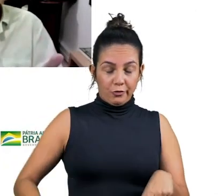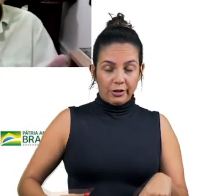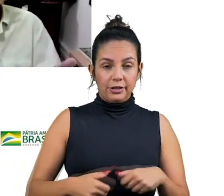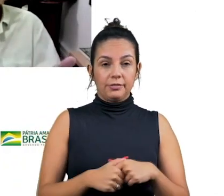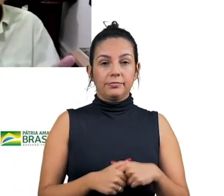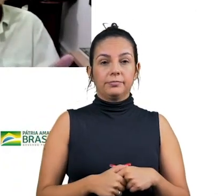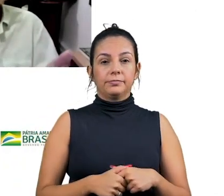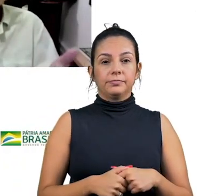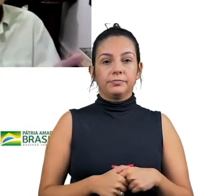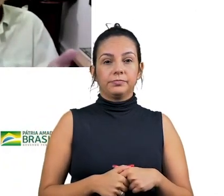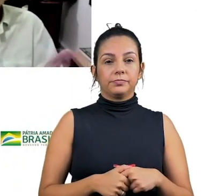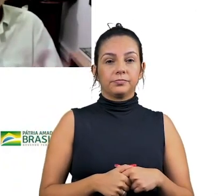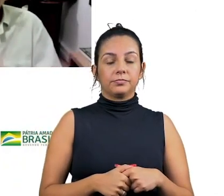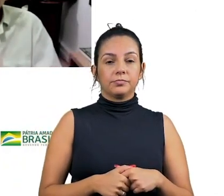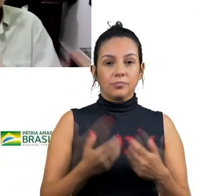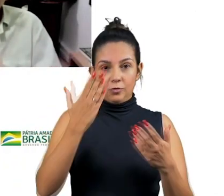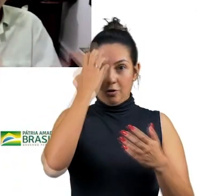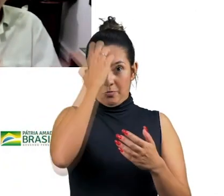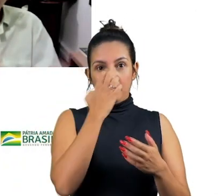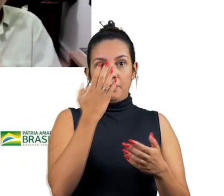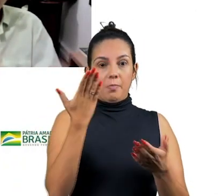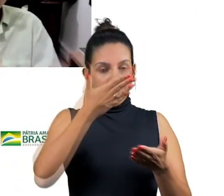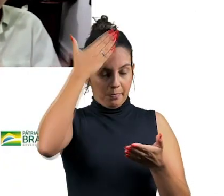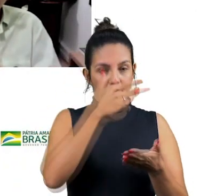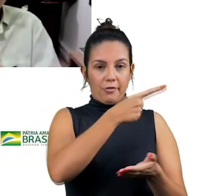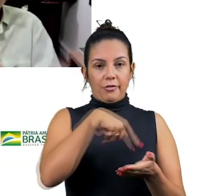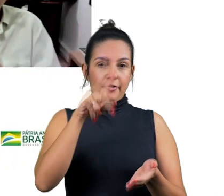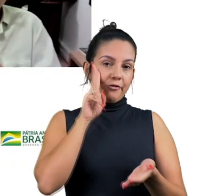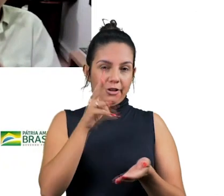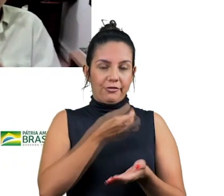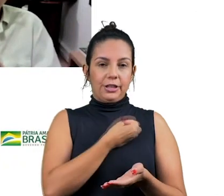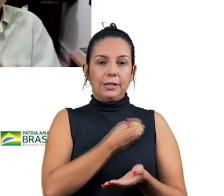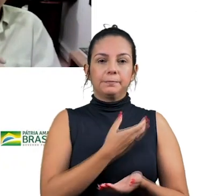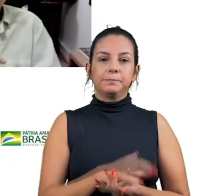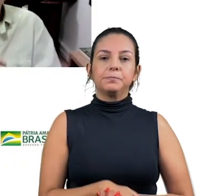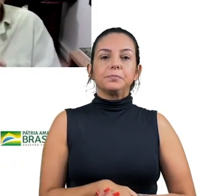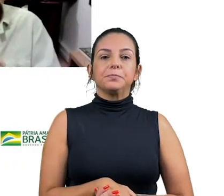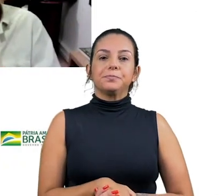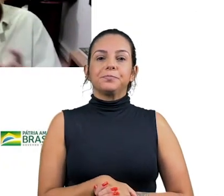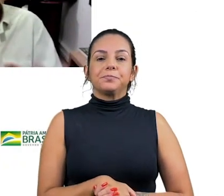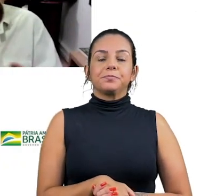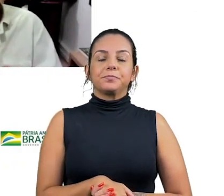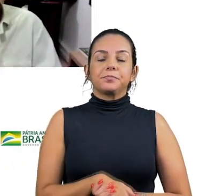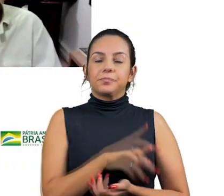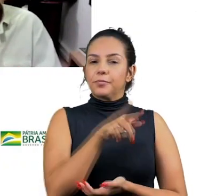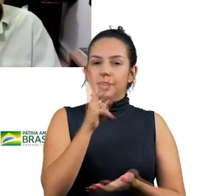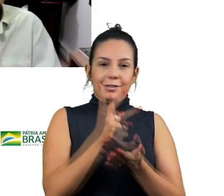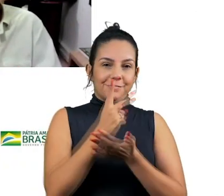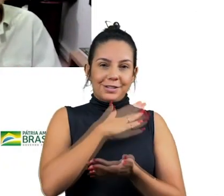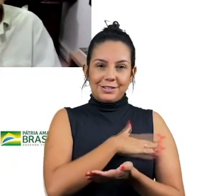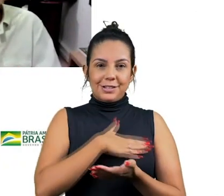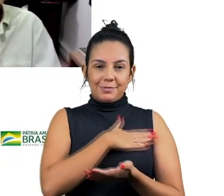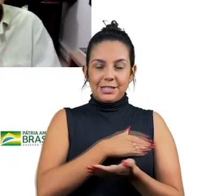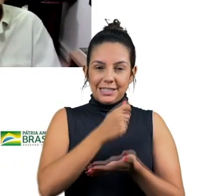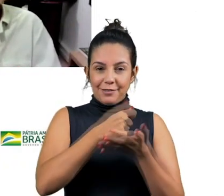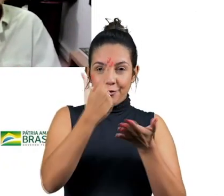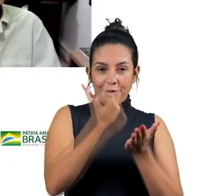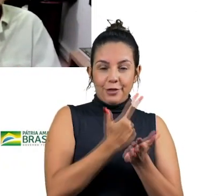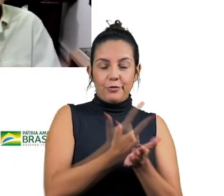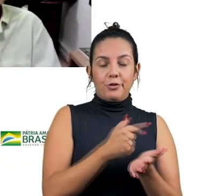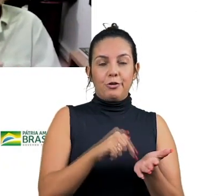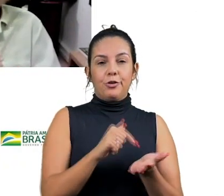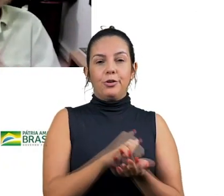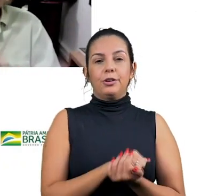incidentais, está se comprovando absolutamente verdadeiro, né? E isso é sempre um prazer, quando você escreve um